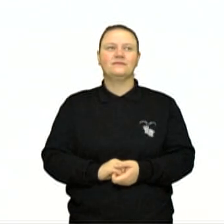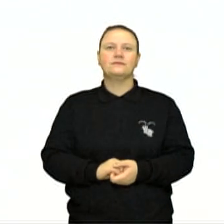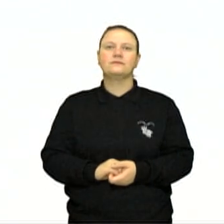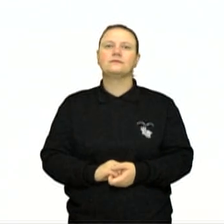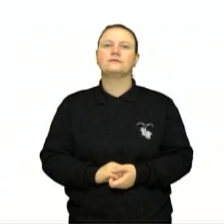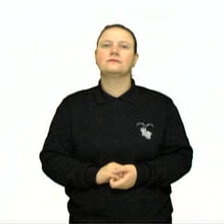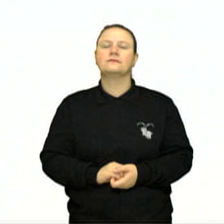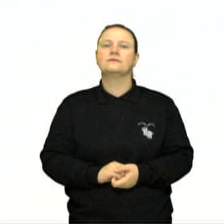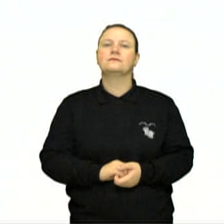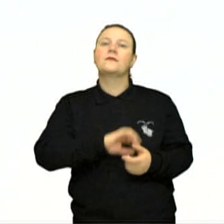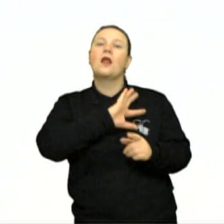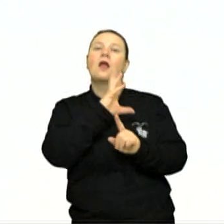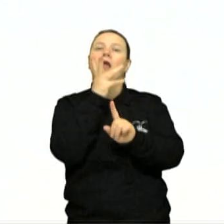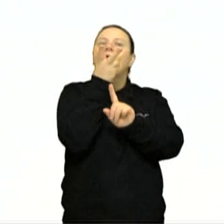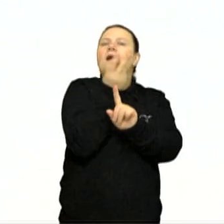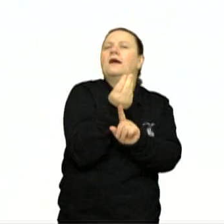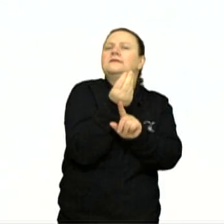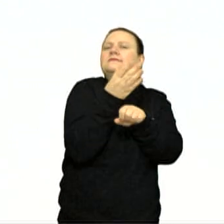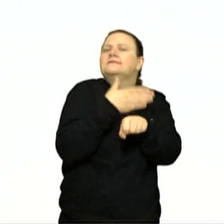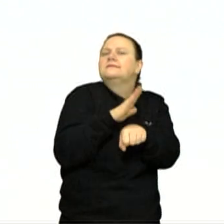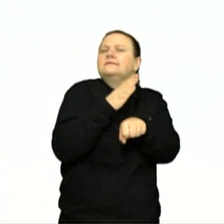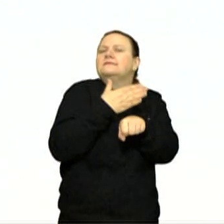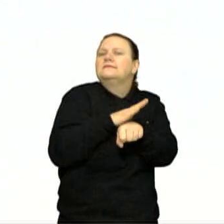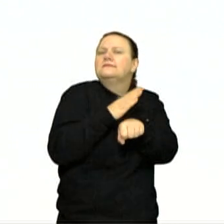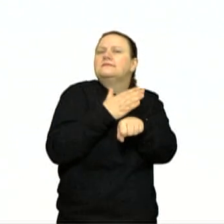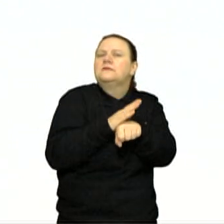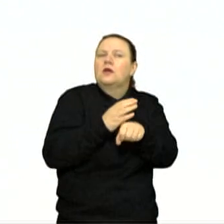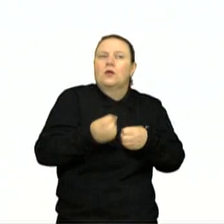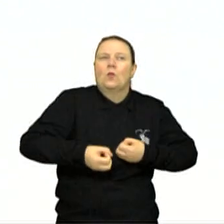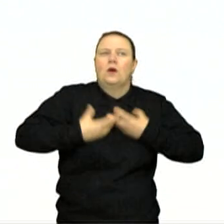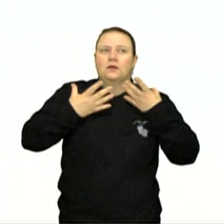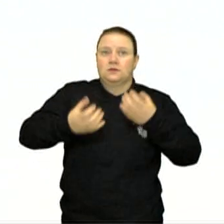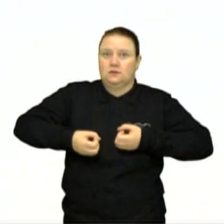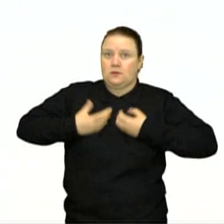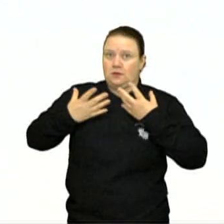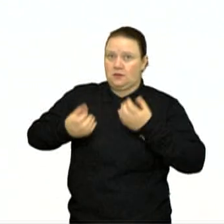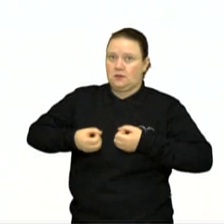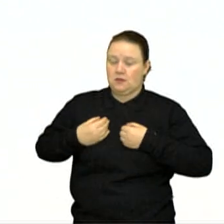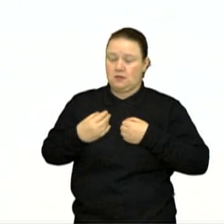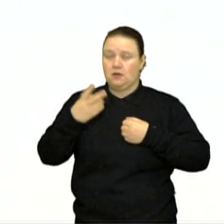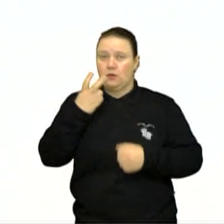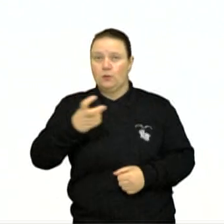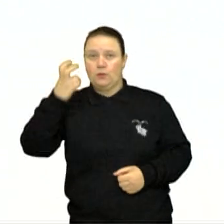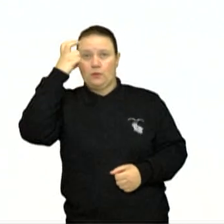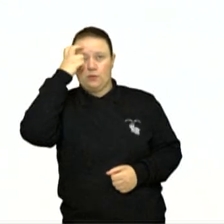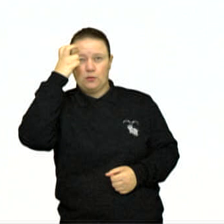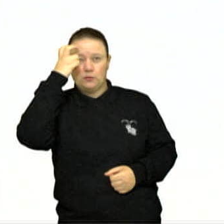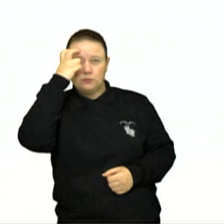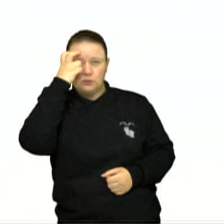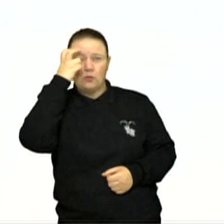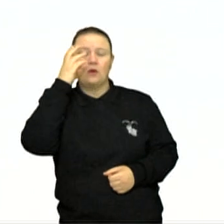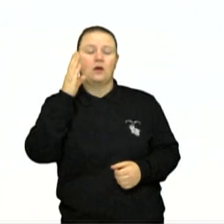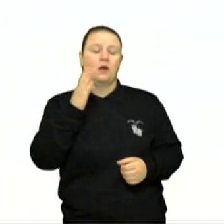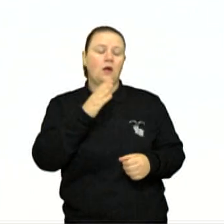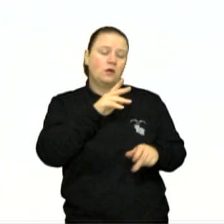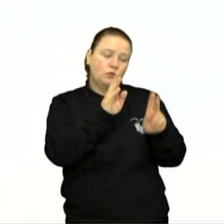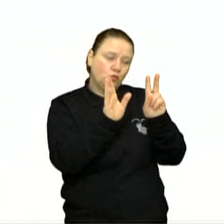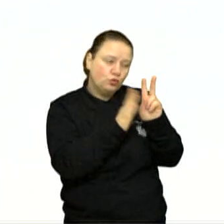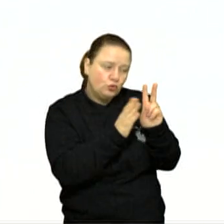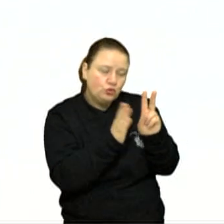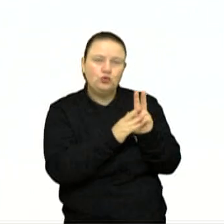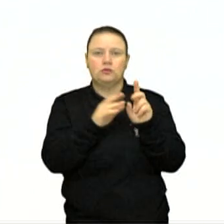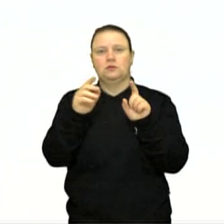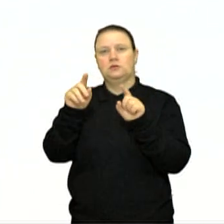Então, arte em ação, inspirada nas culturas dos povos indígenas e dos portugueses, cria uma obra de arte. Pode ser por